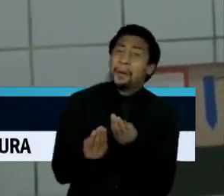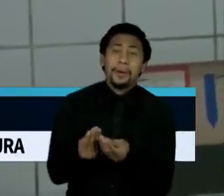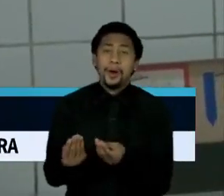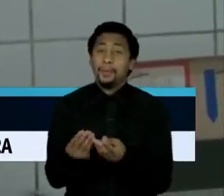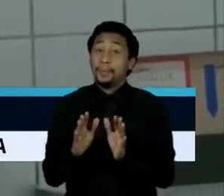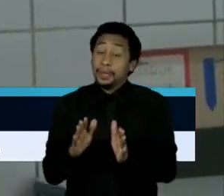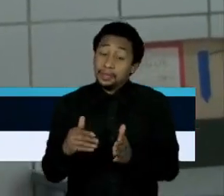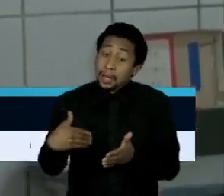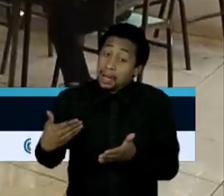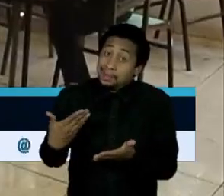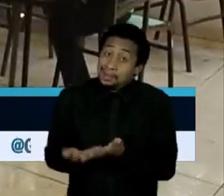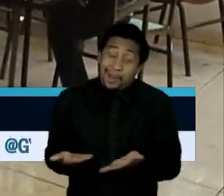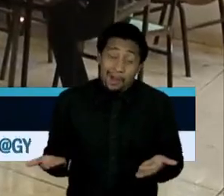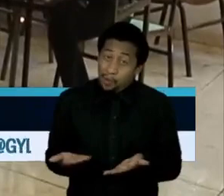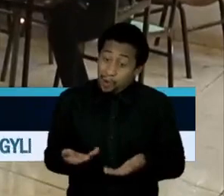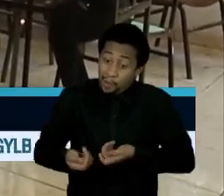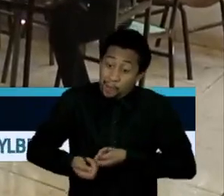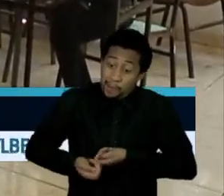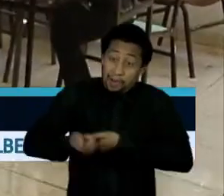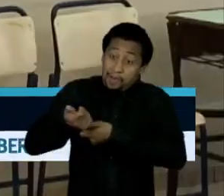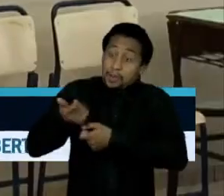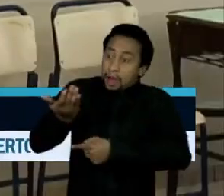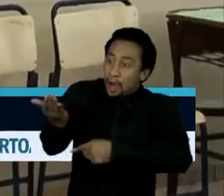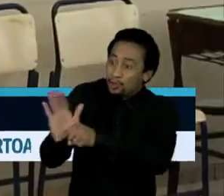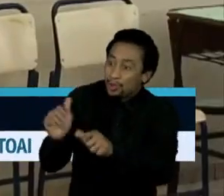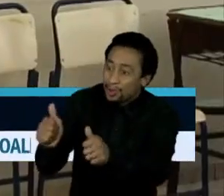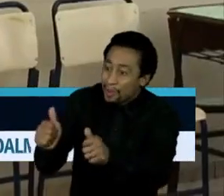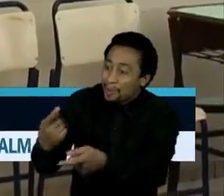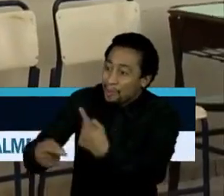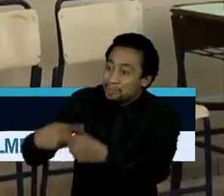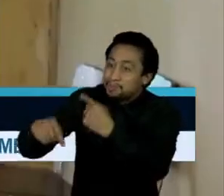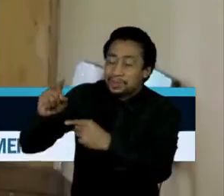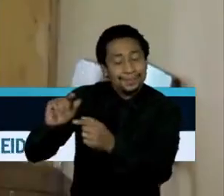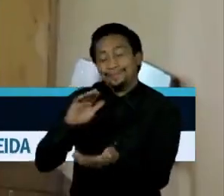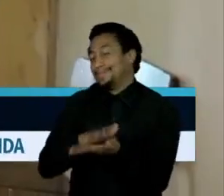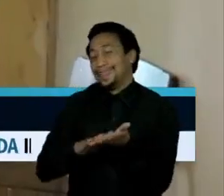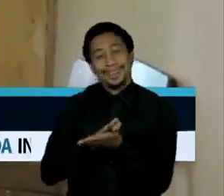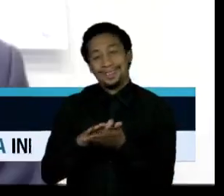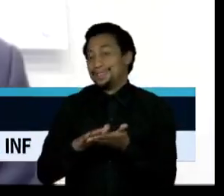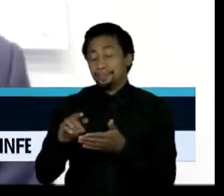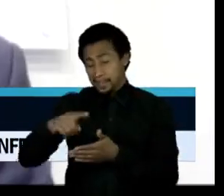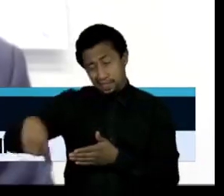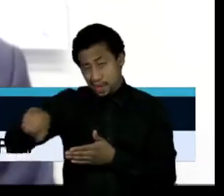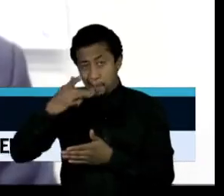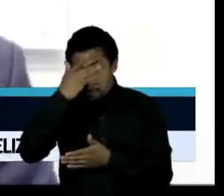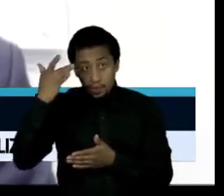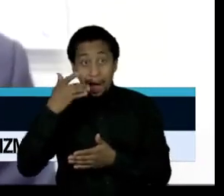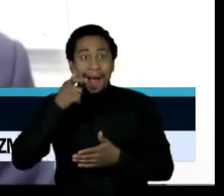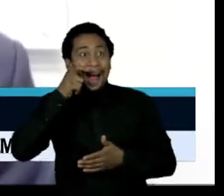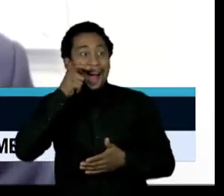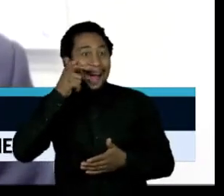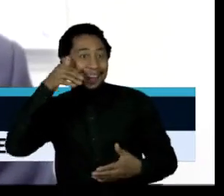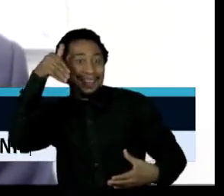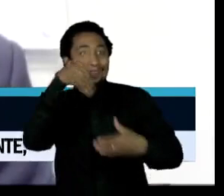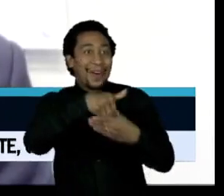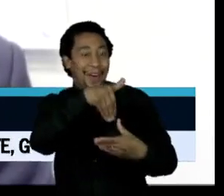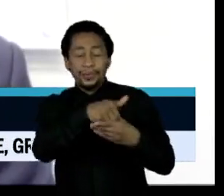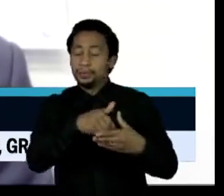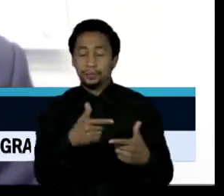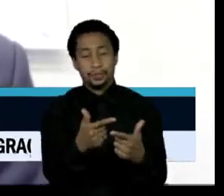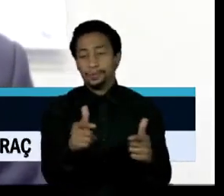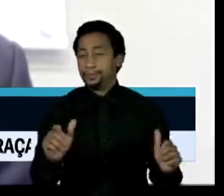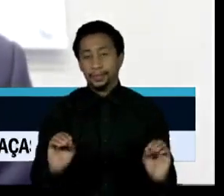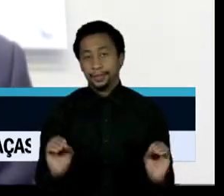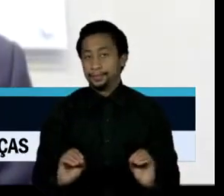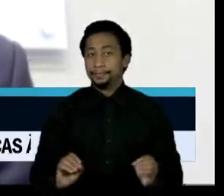não foram suficientes para transformar o investimento Federal e intenções de voto em uma